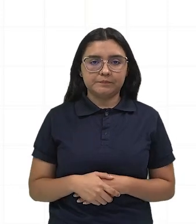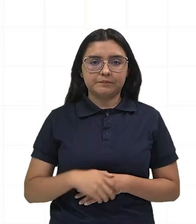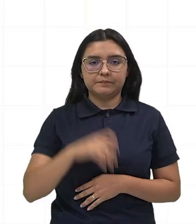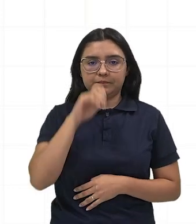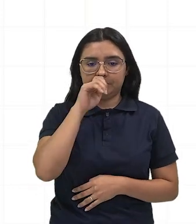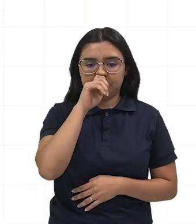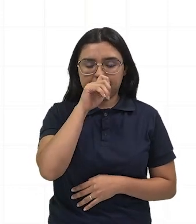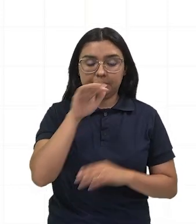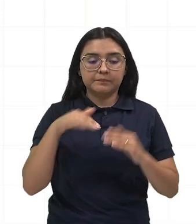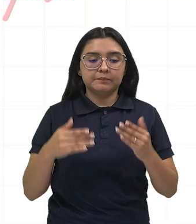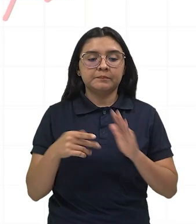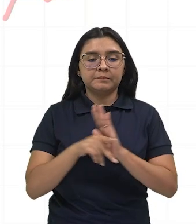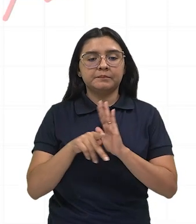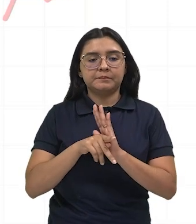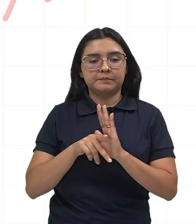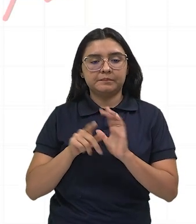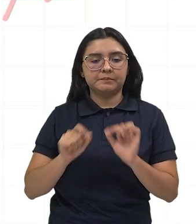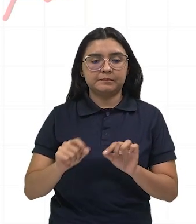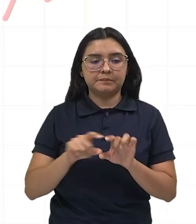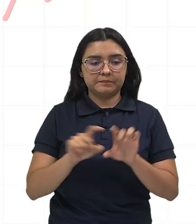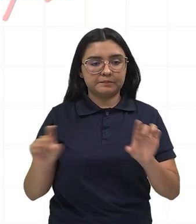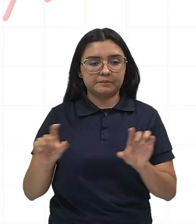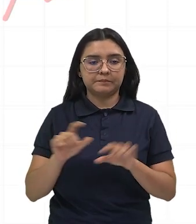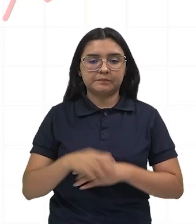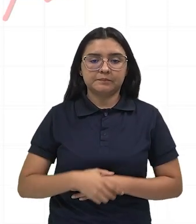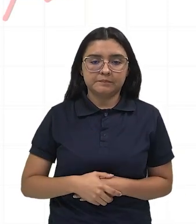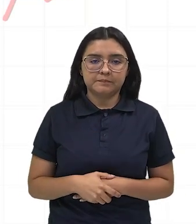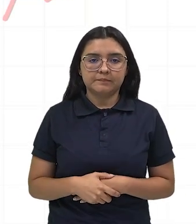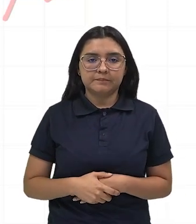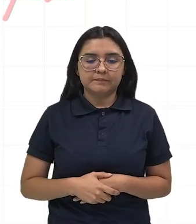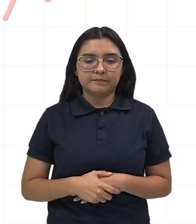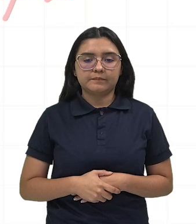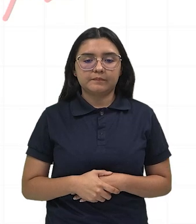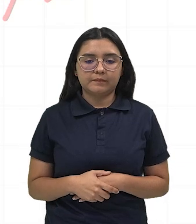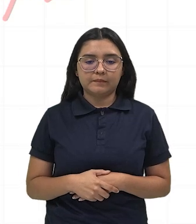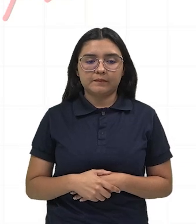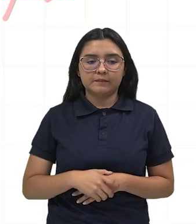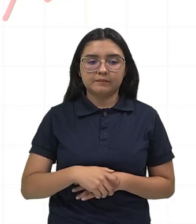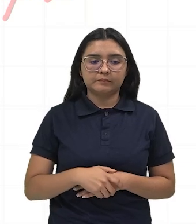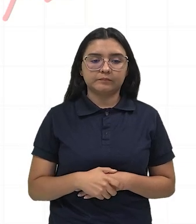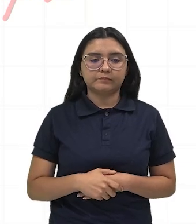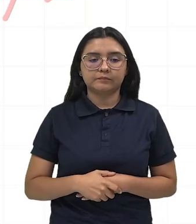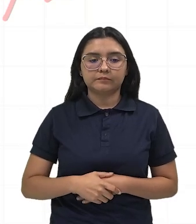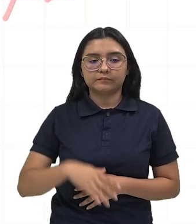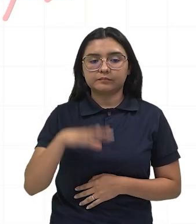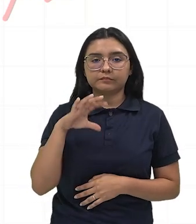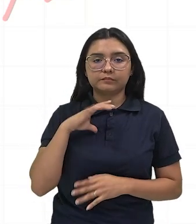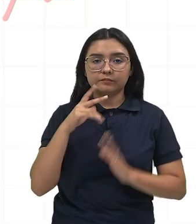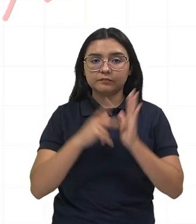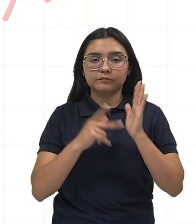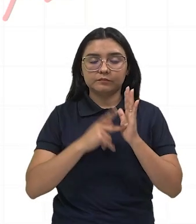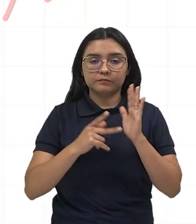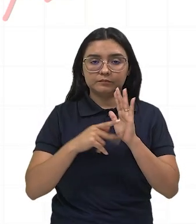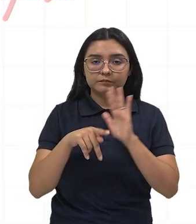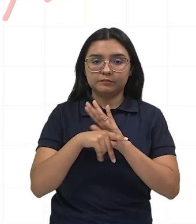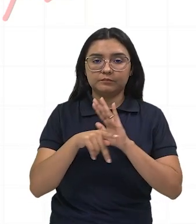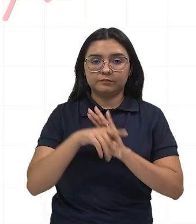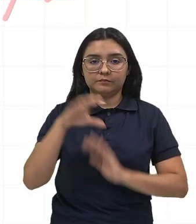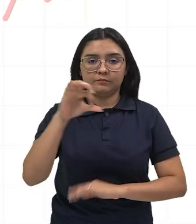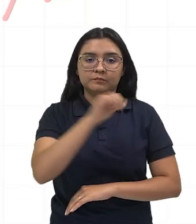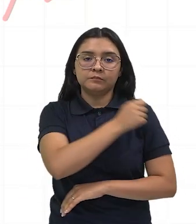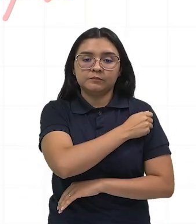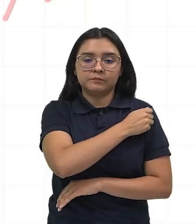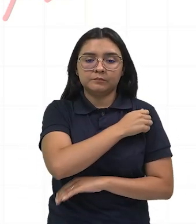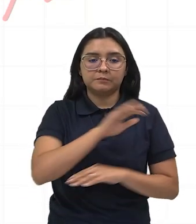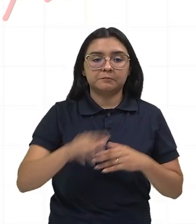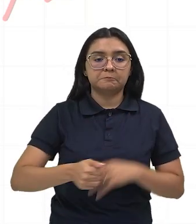aritmética, certo? Desta situação, olha, né? Das notas desses 9 estudantes. Então, o que é que foi feito? O